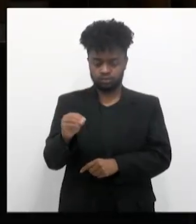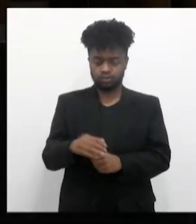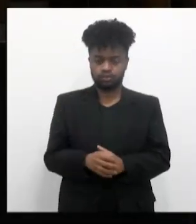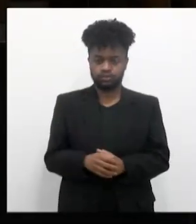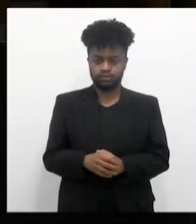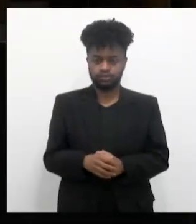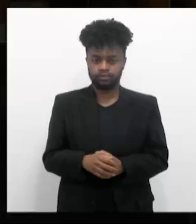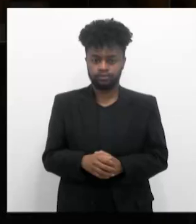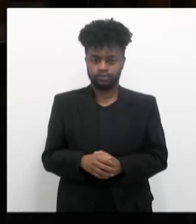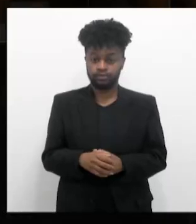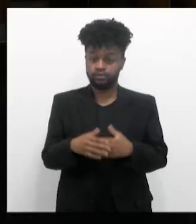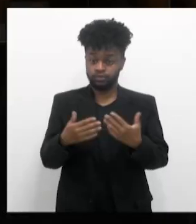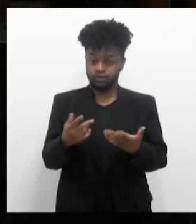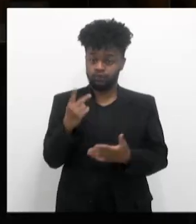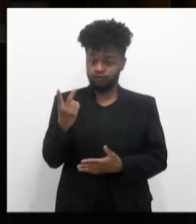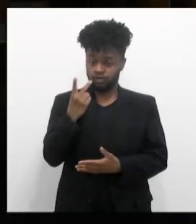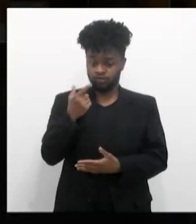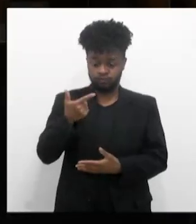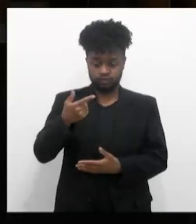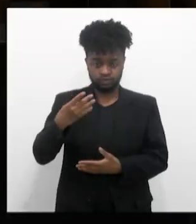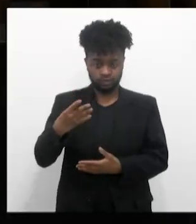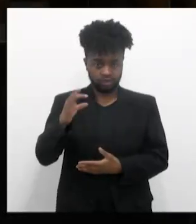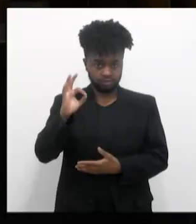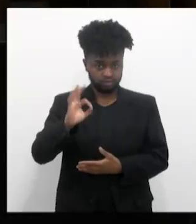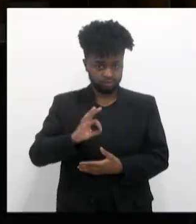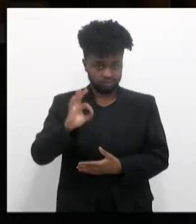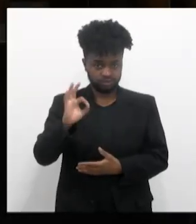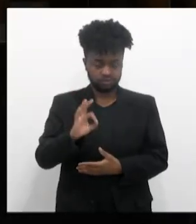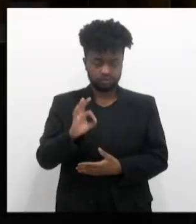Esses 24%